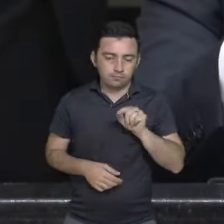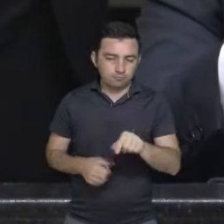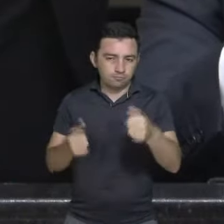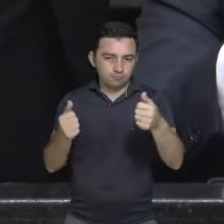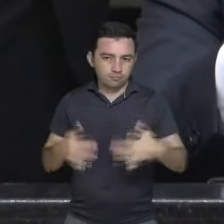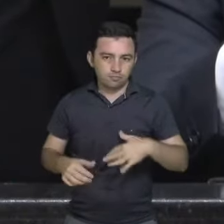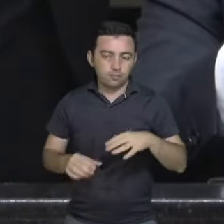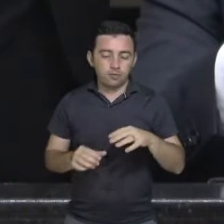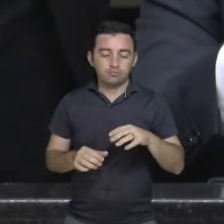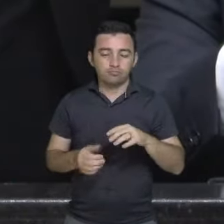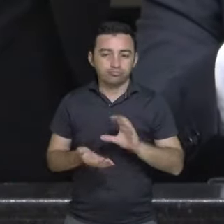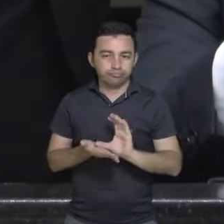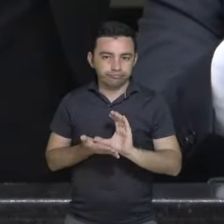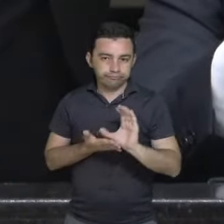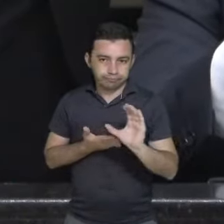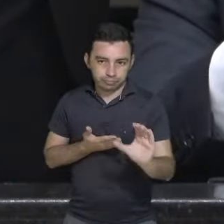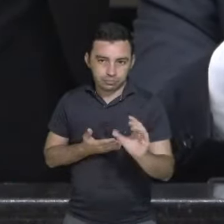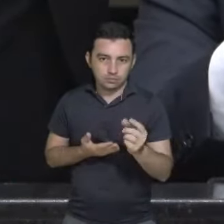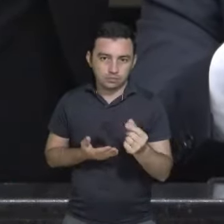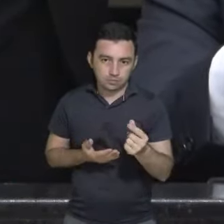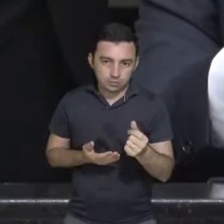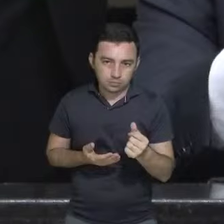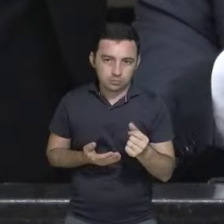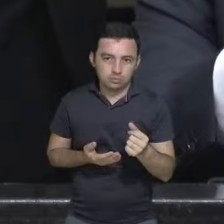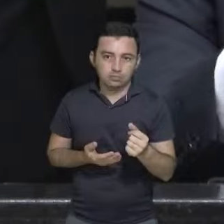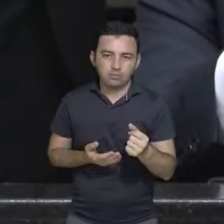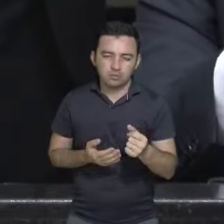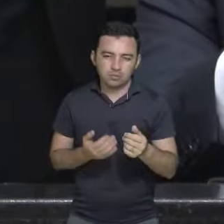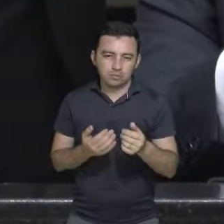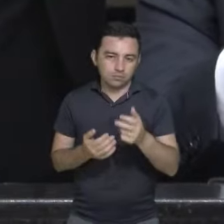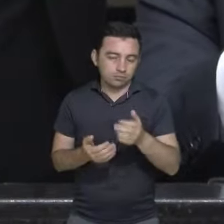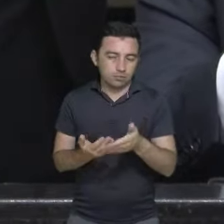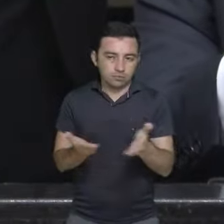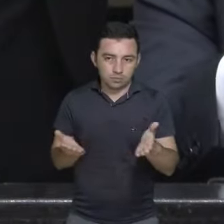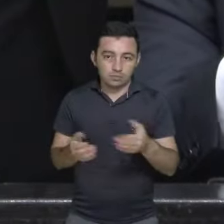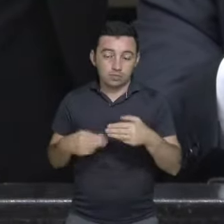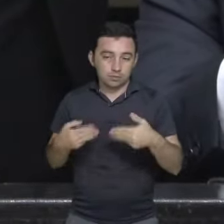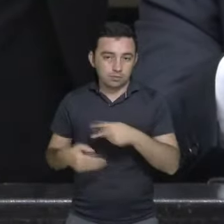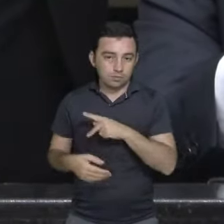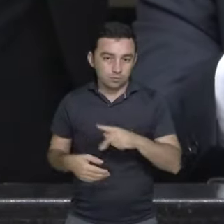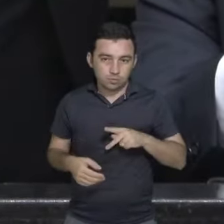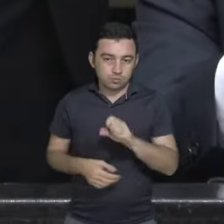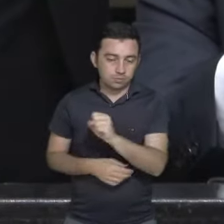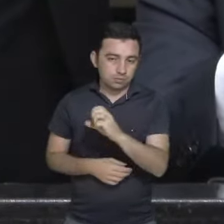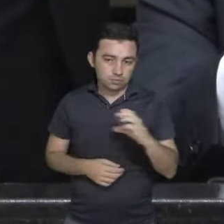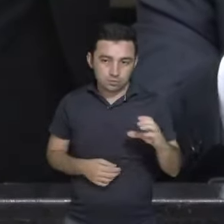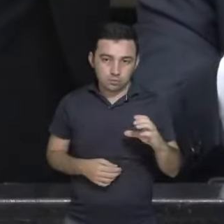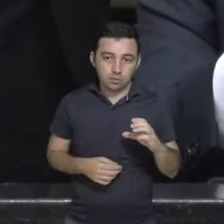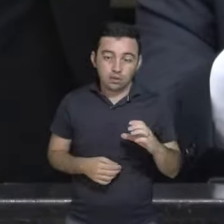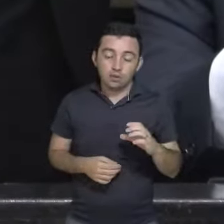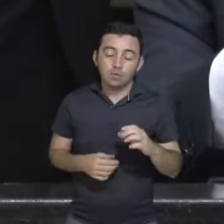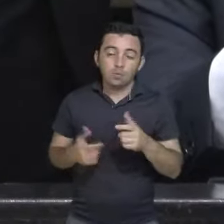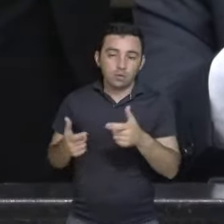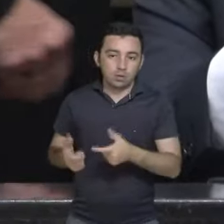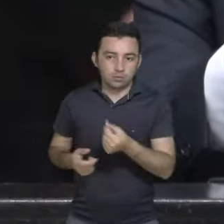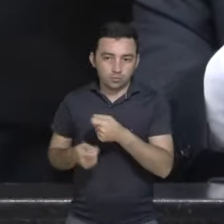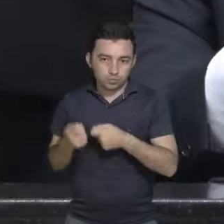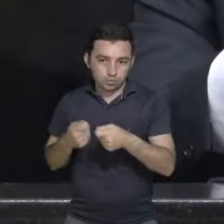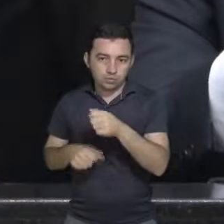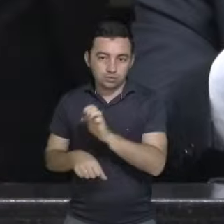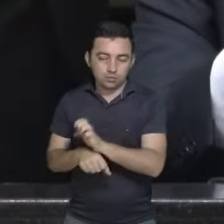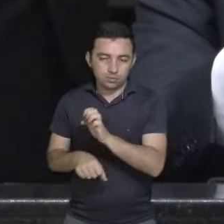de valores do Fundo para a Reconstituição de Bens Lesados do Ministério Público do Estado de Santa Catarina para o Tesouro do Estado e da outras